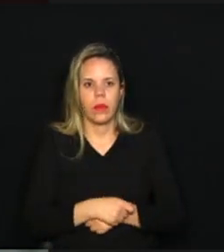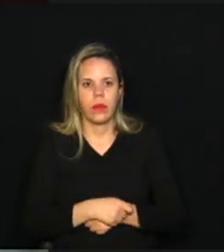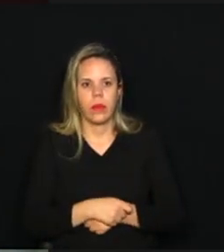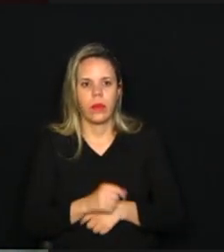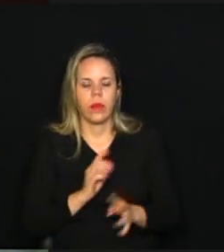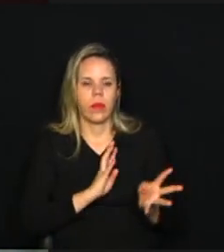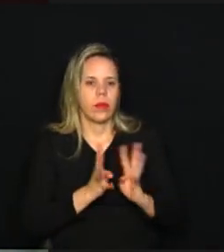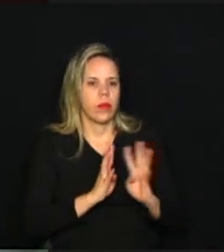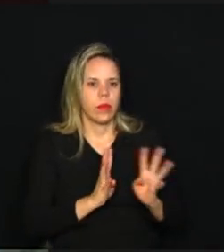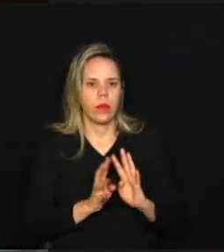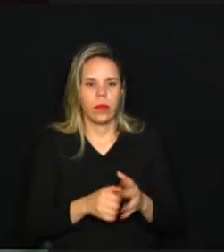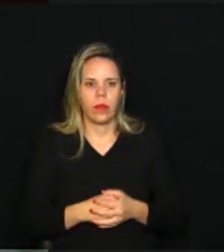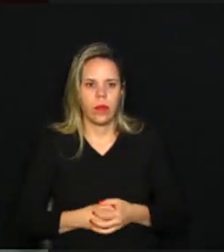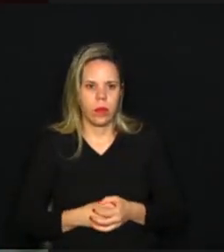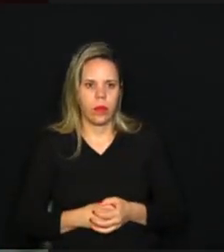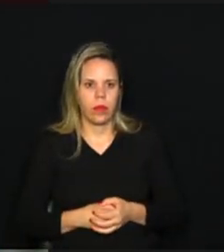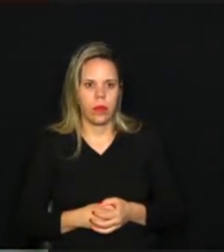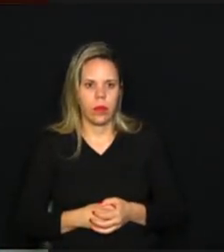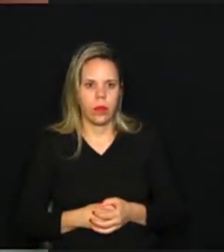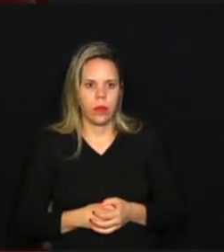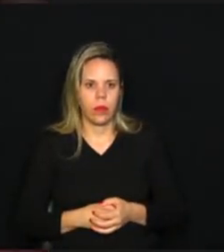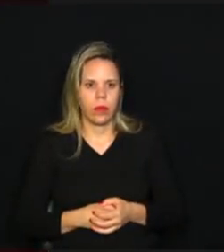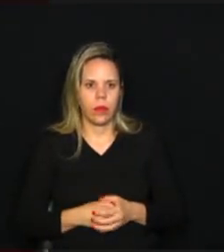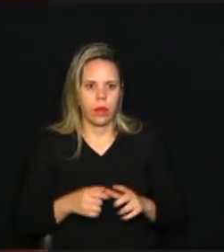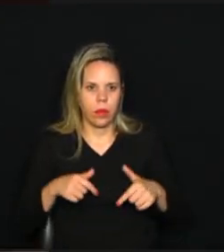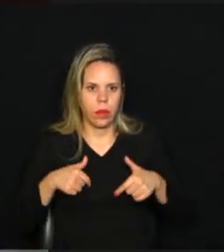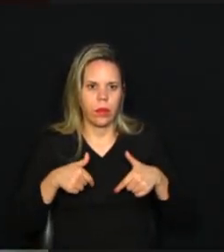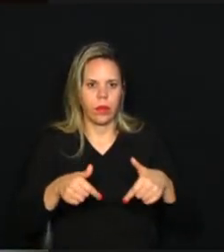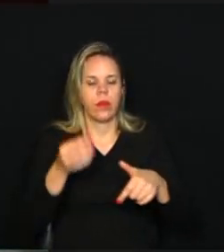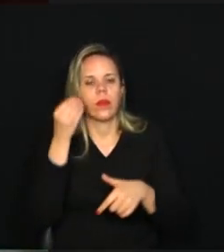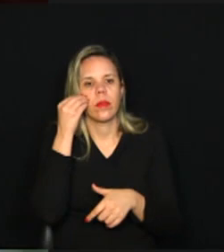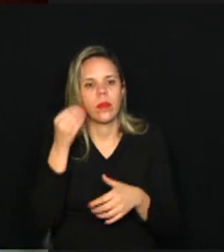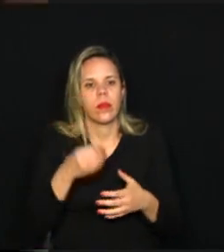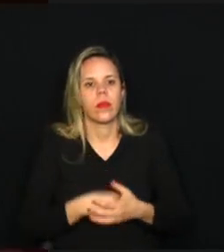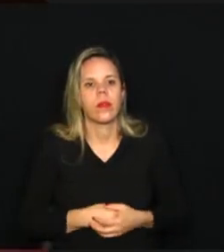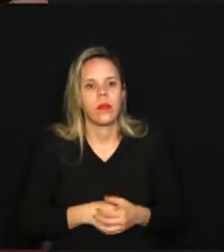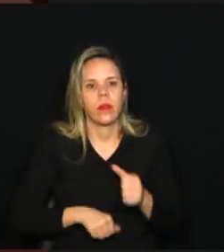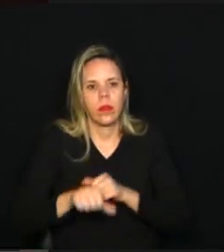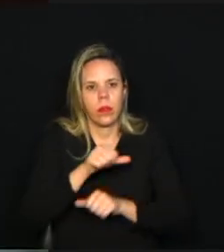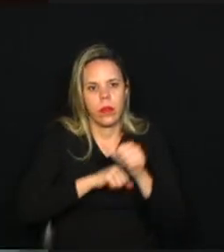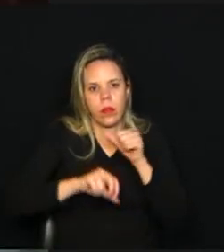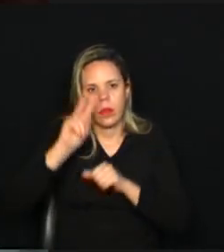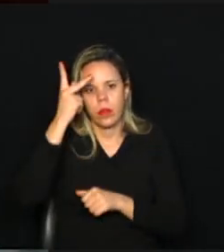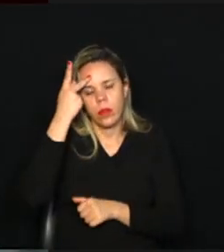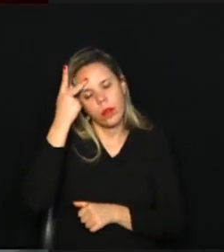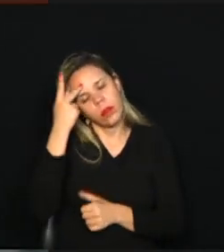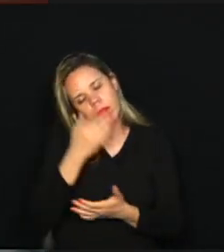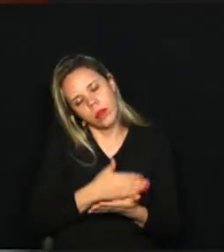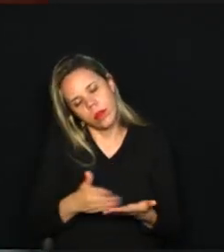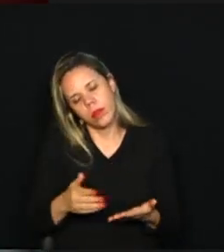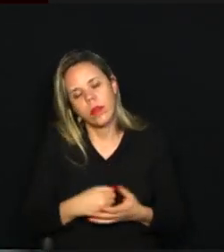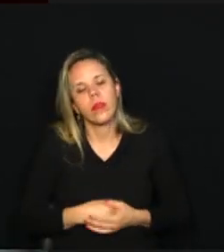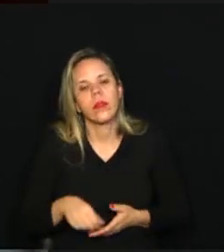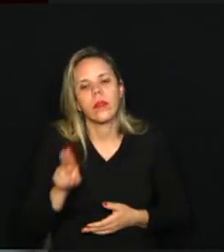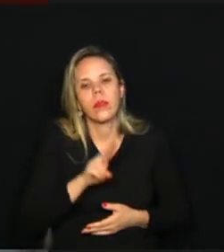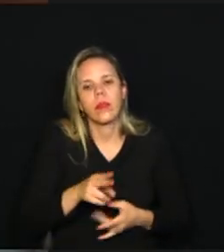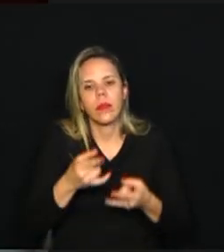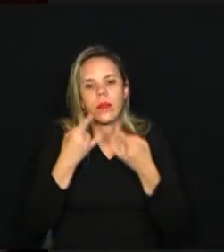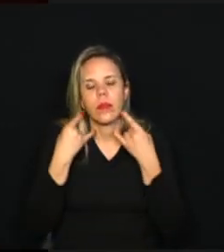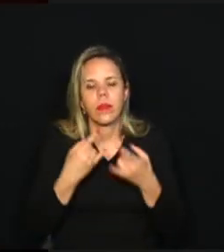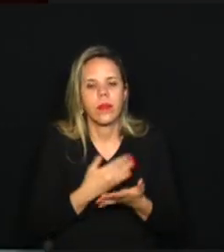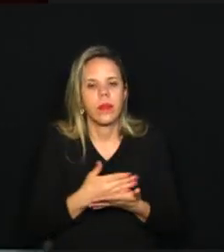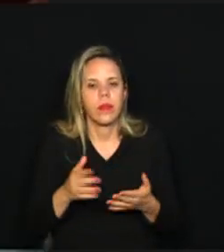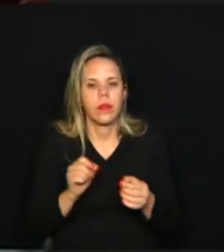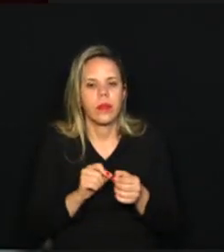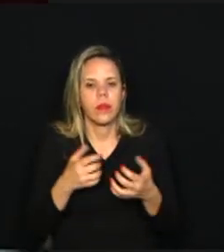aglomeração, etc. Com a partir dessa ação de testagem, muda a cabeça e começam a utilizar máscara, ou começam a